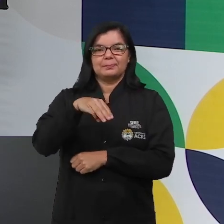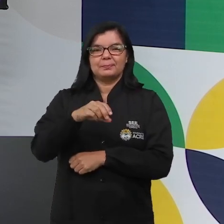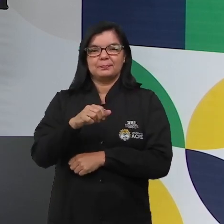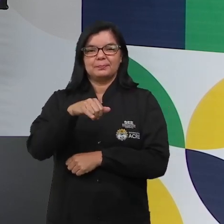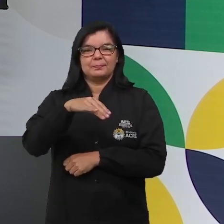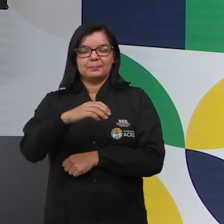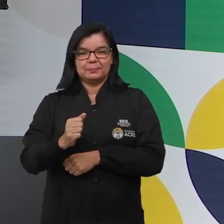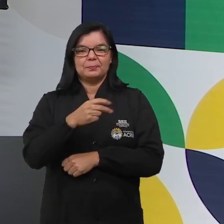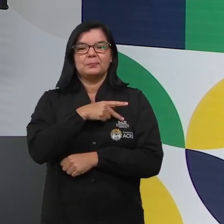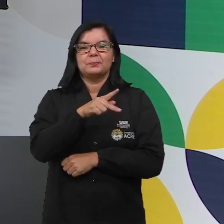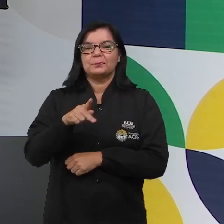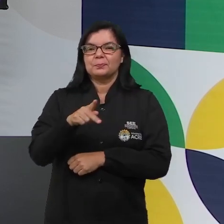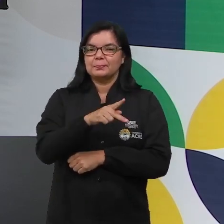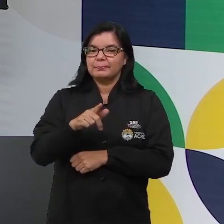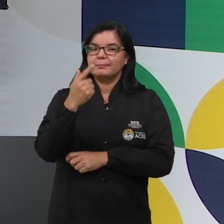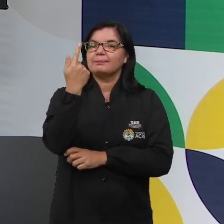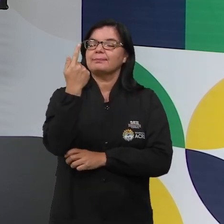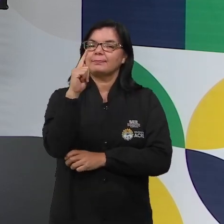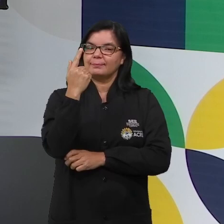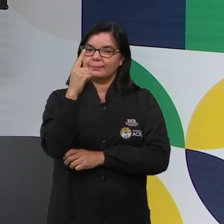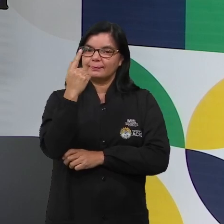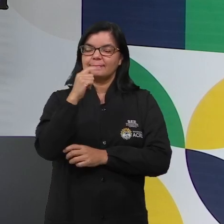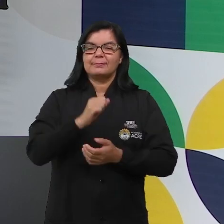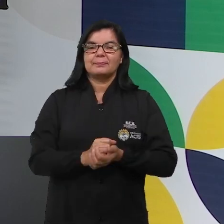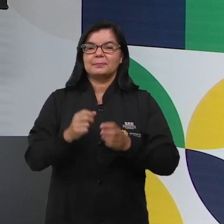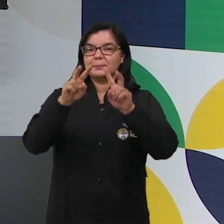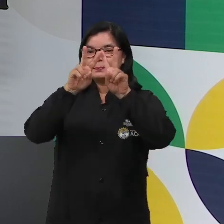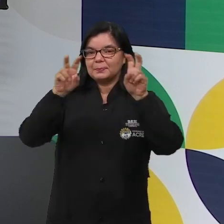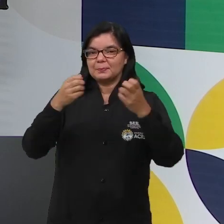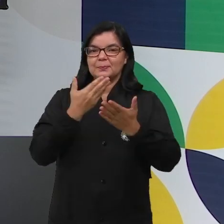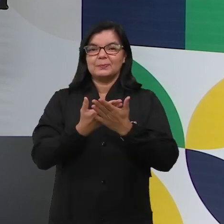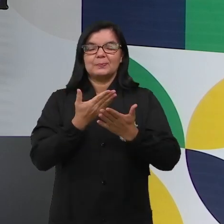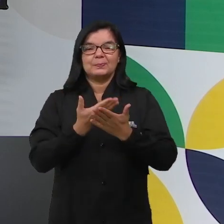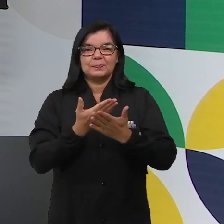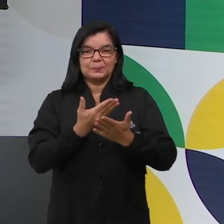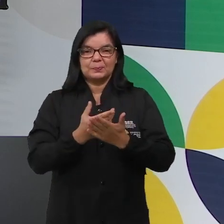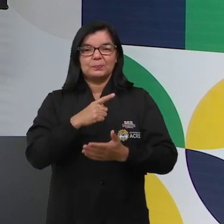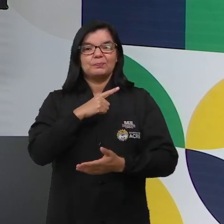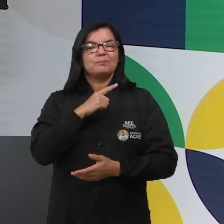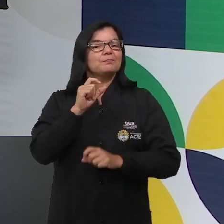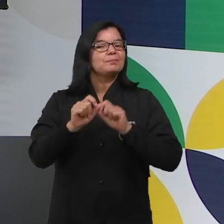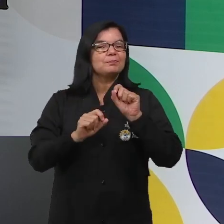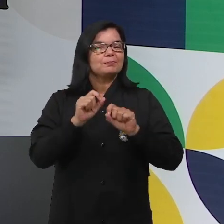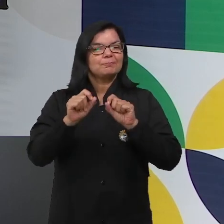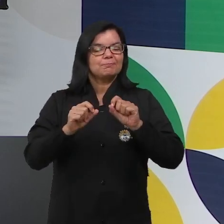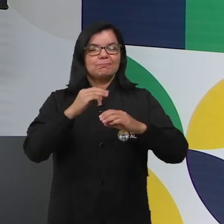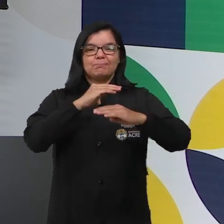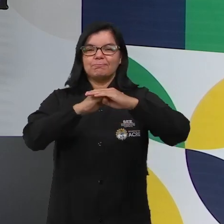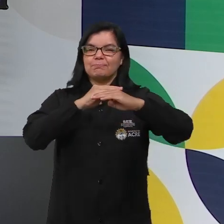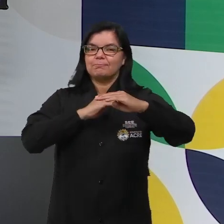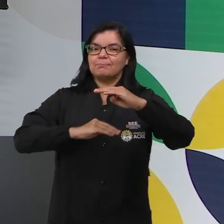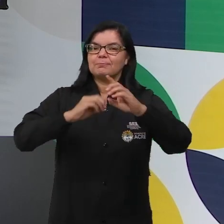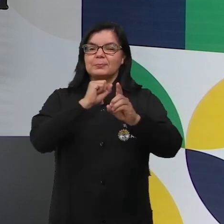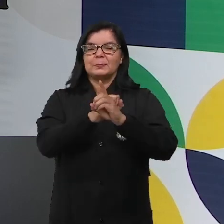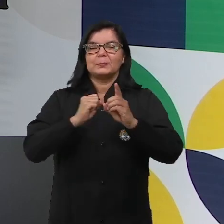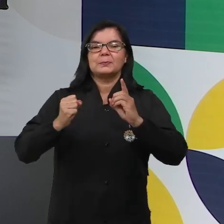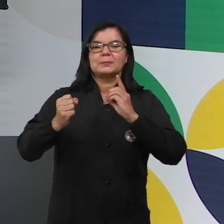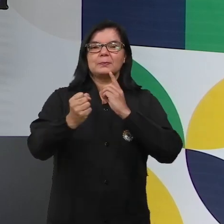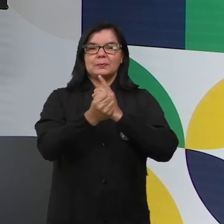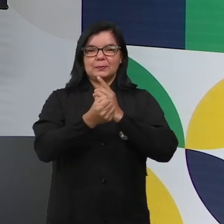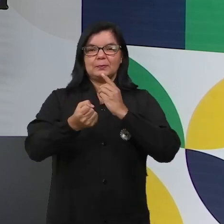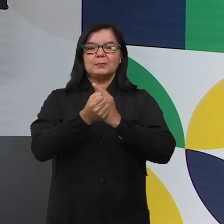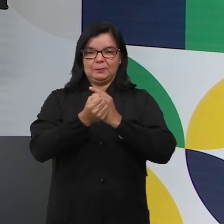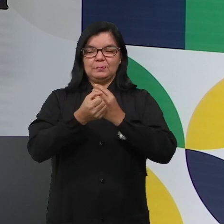Kelly, sou professora de Geografia e a nossa aula hoje tem como tema as desigualdades sociais